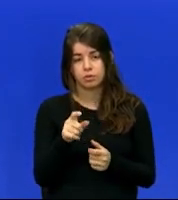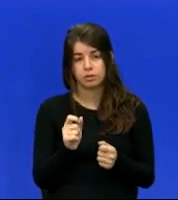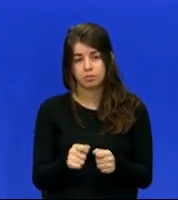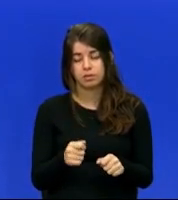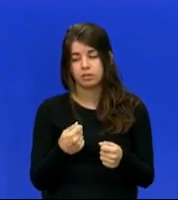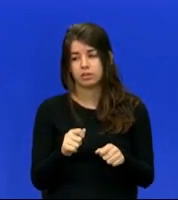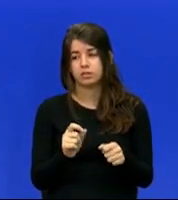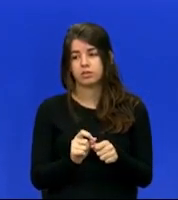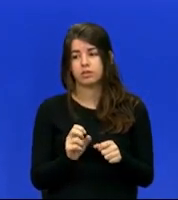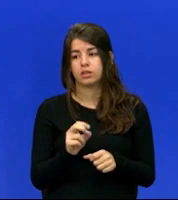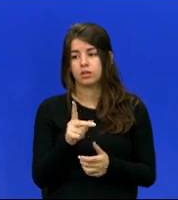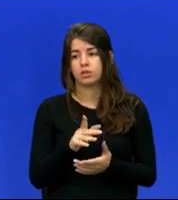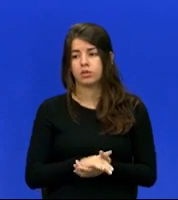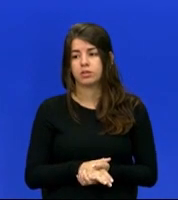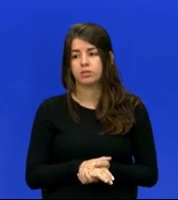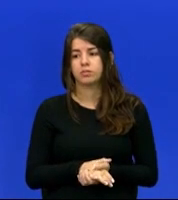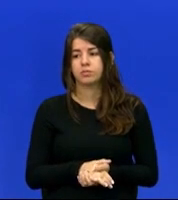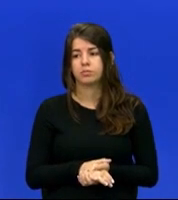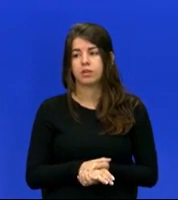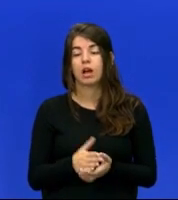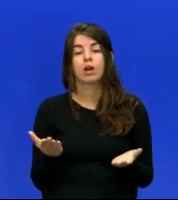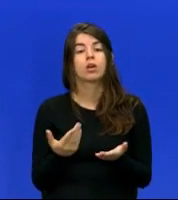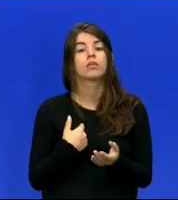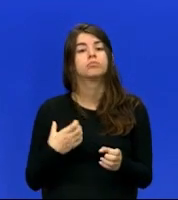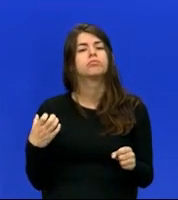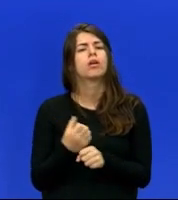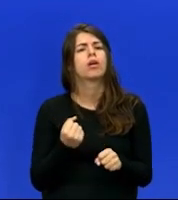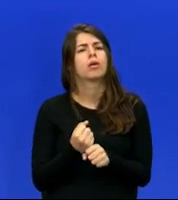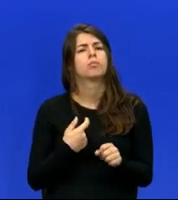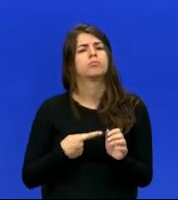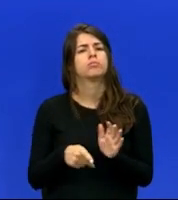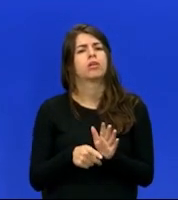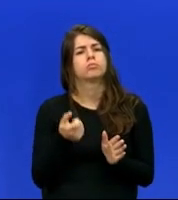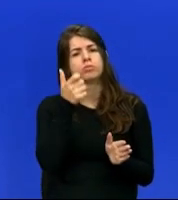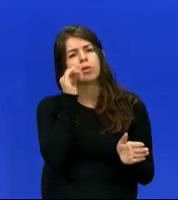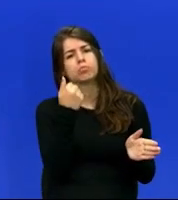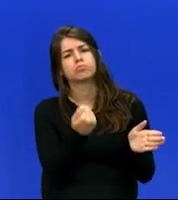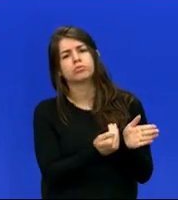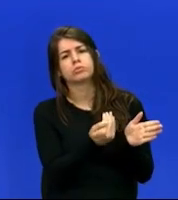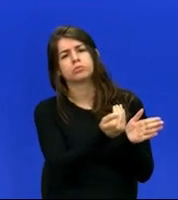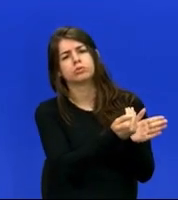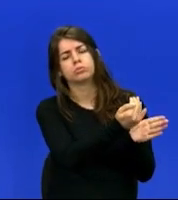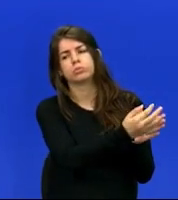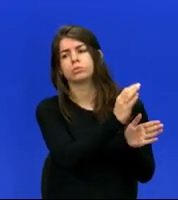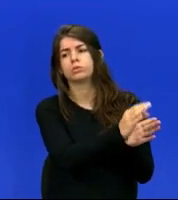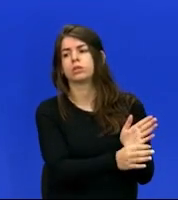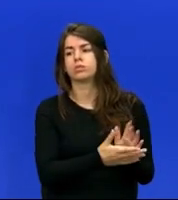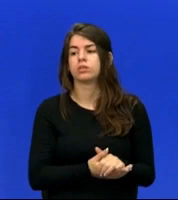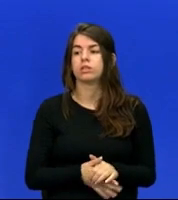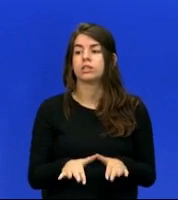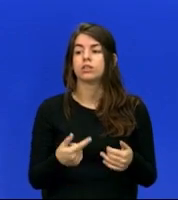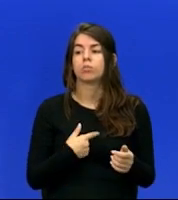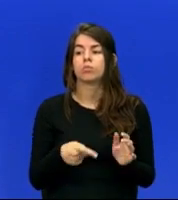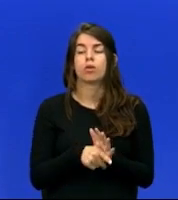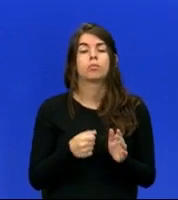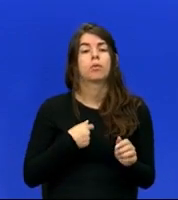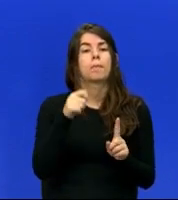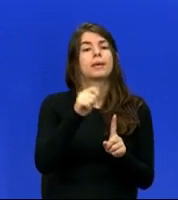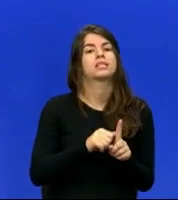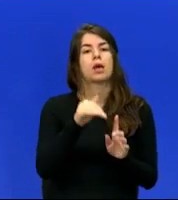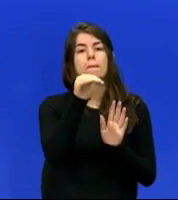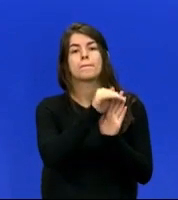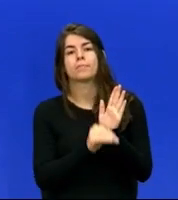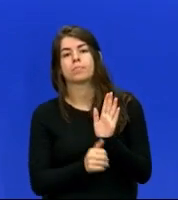normal, ok? Vamos calcular ponto a ponto aqui. Então, no caso, uma produção mensal inferior